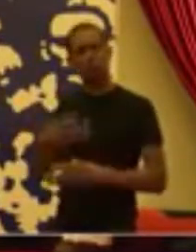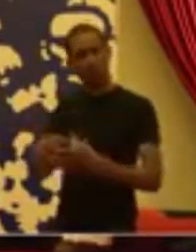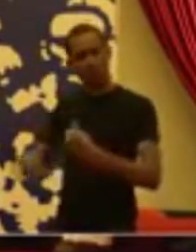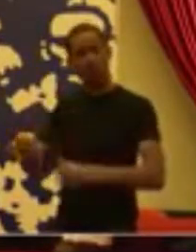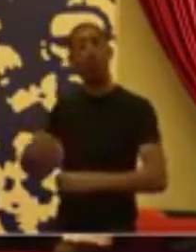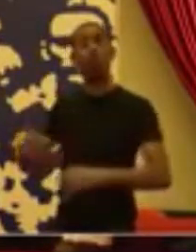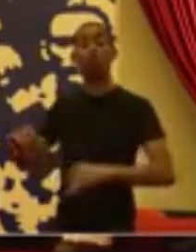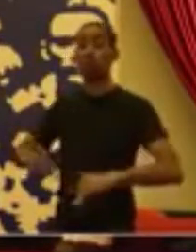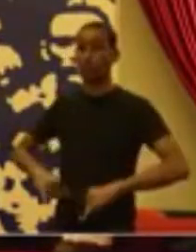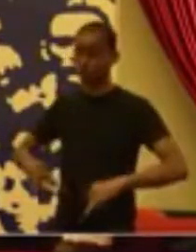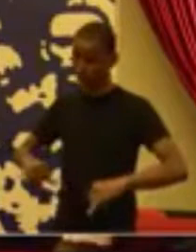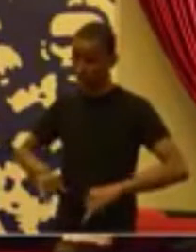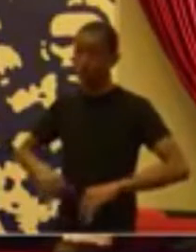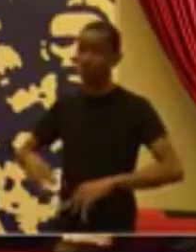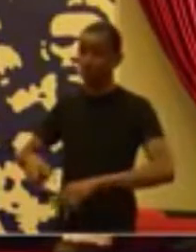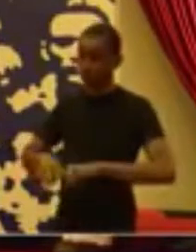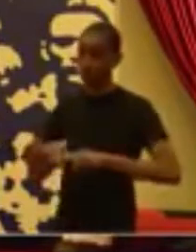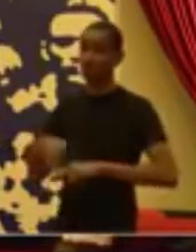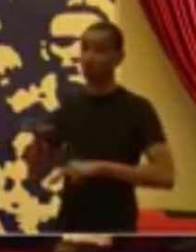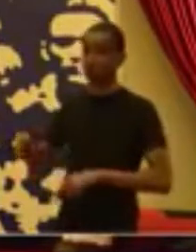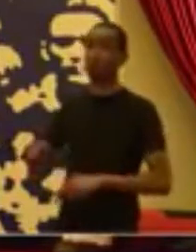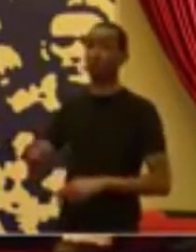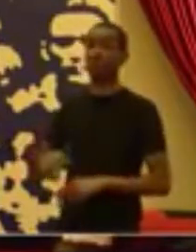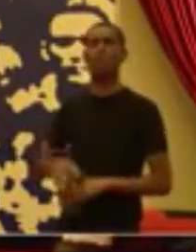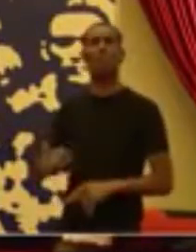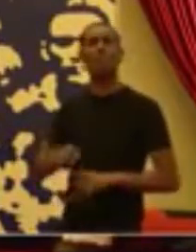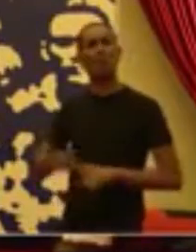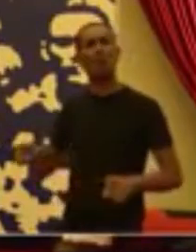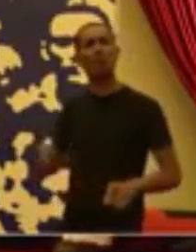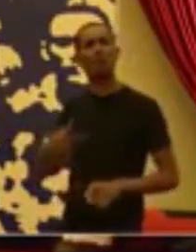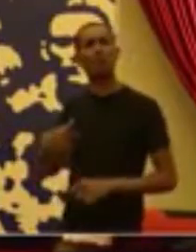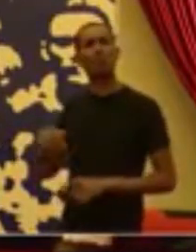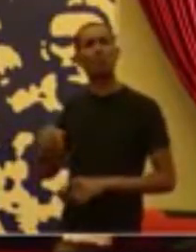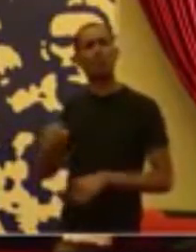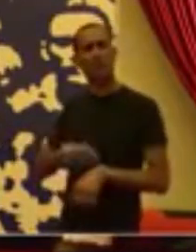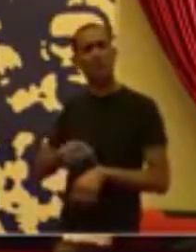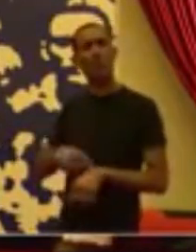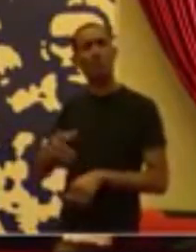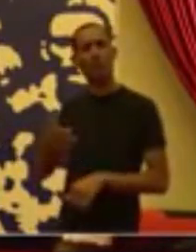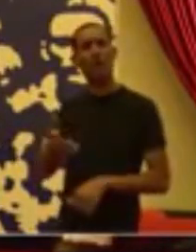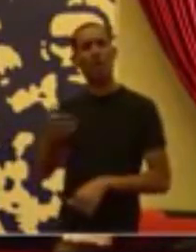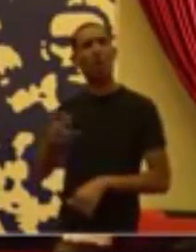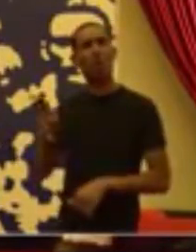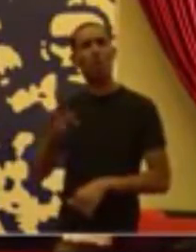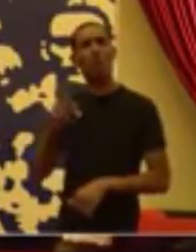impacto do AI-5. Mas eu quero usar meu tempo para falar de esperança.